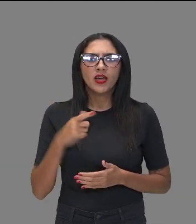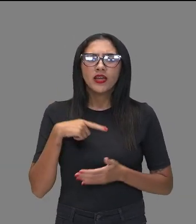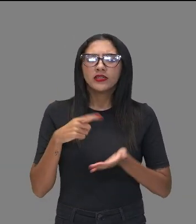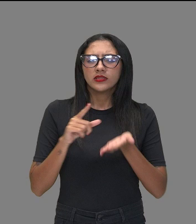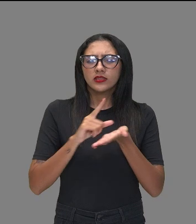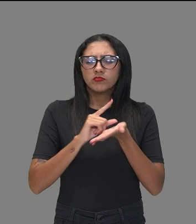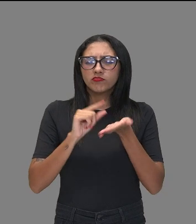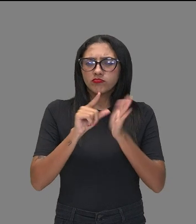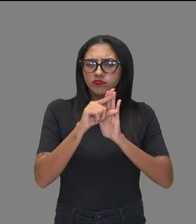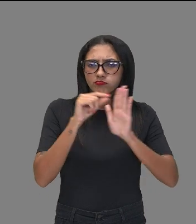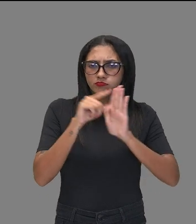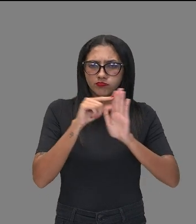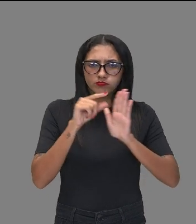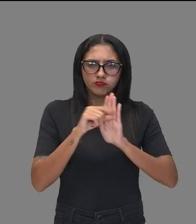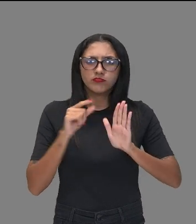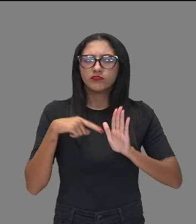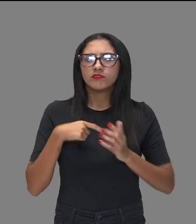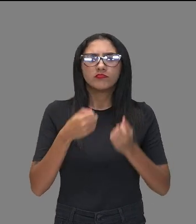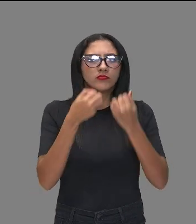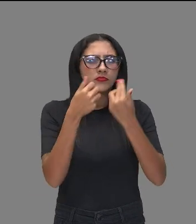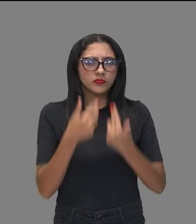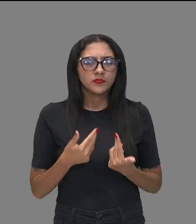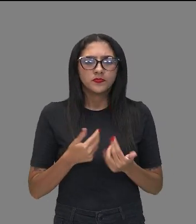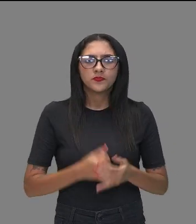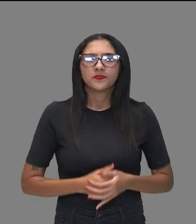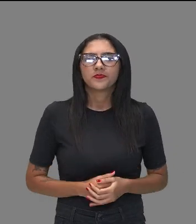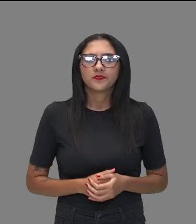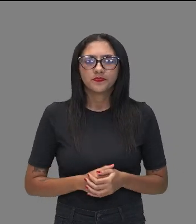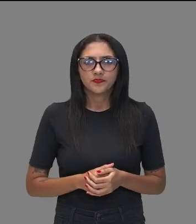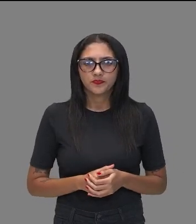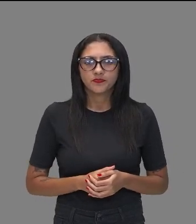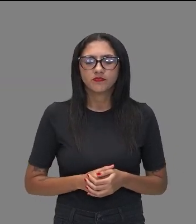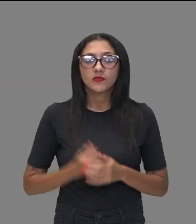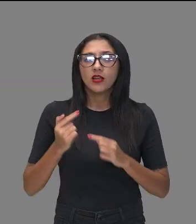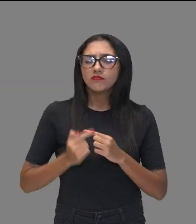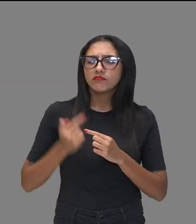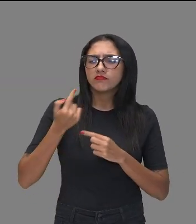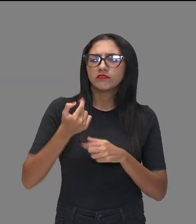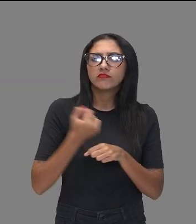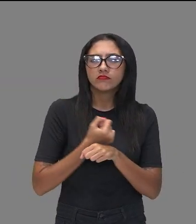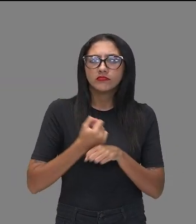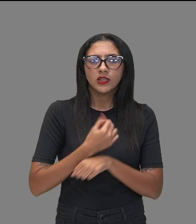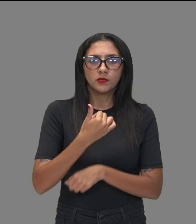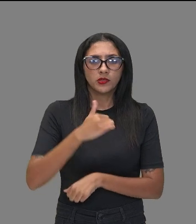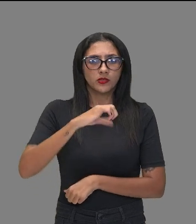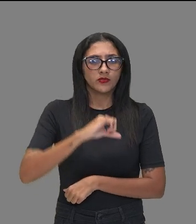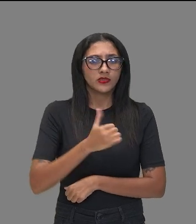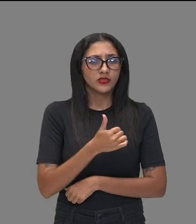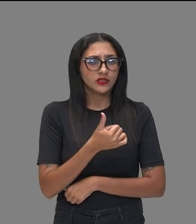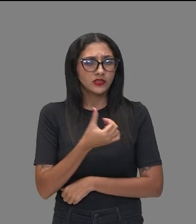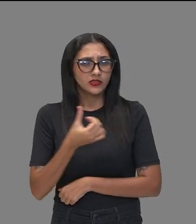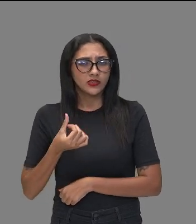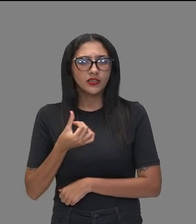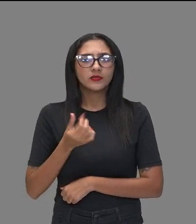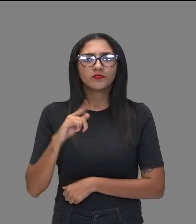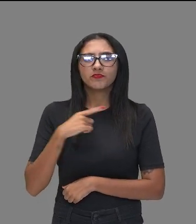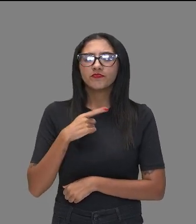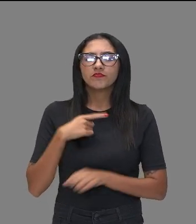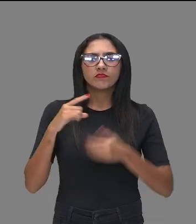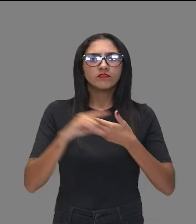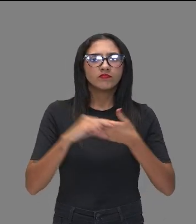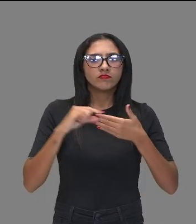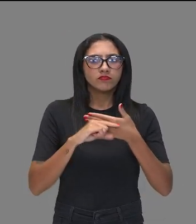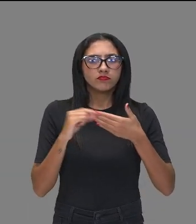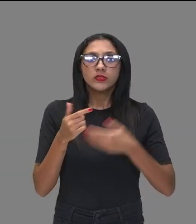Potências, publicado em 1905. Posteriormente, em 1916, o autor reforçaria